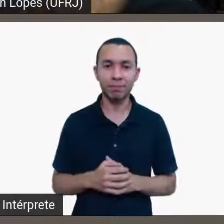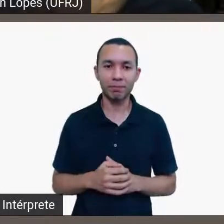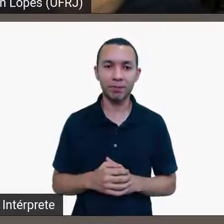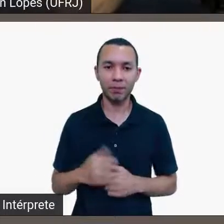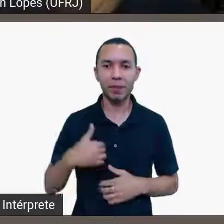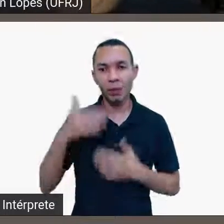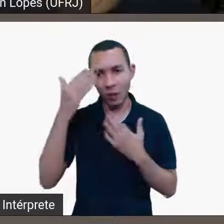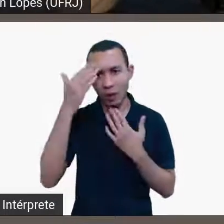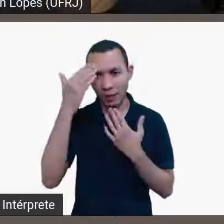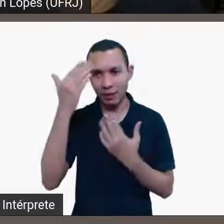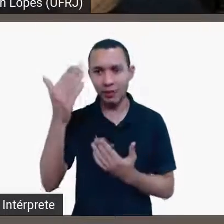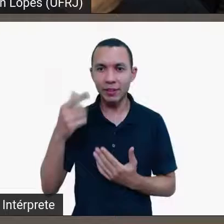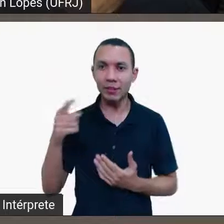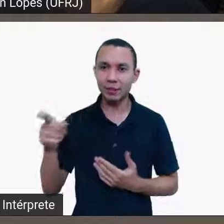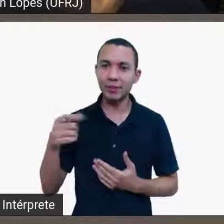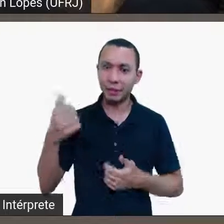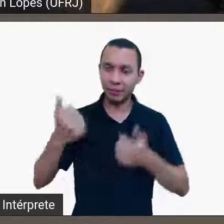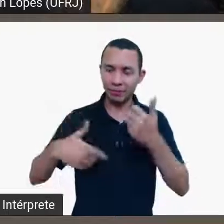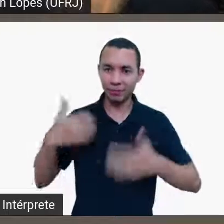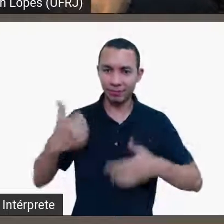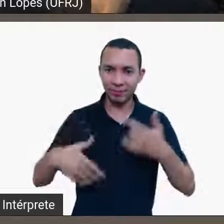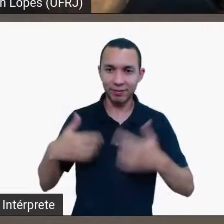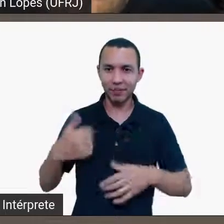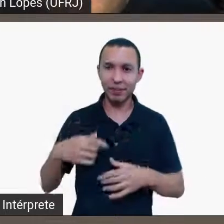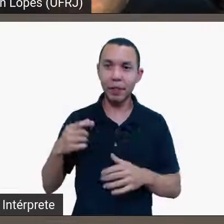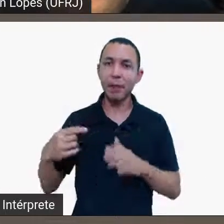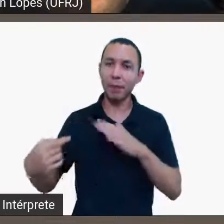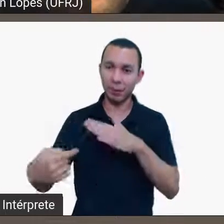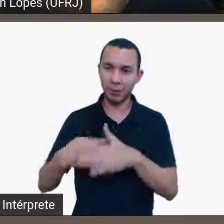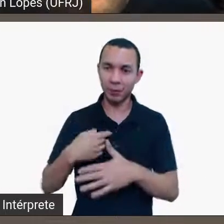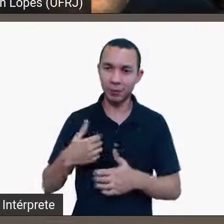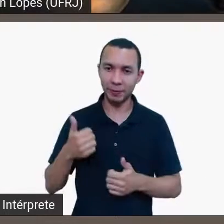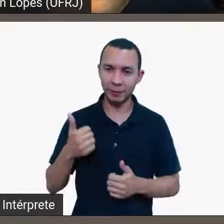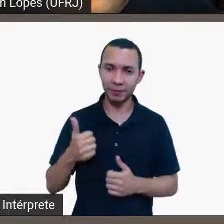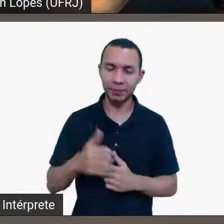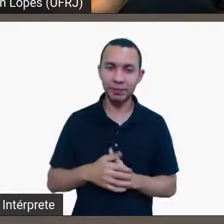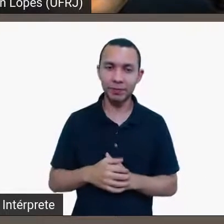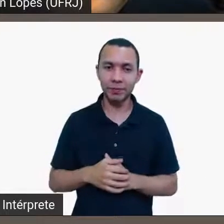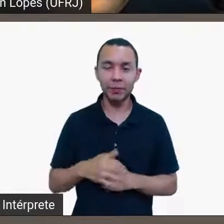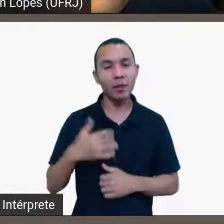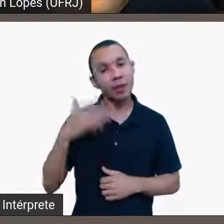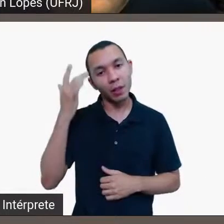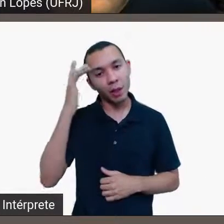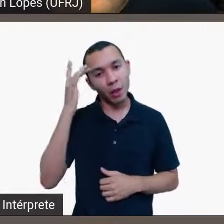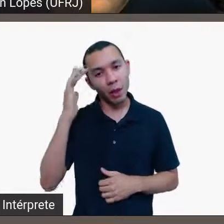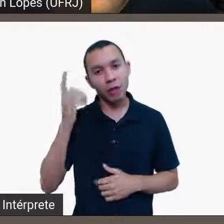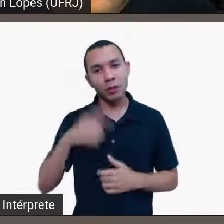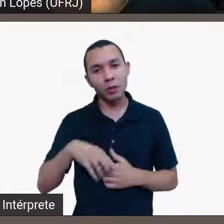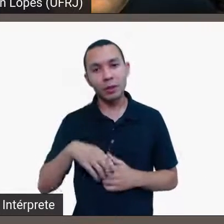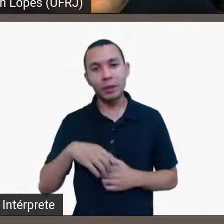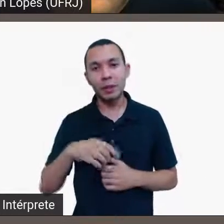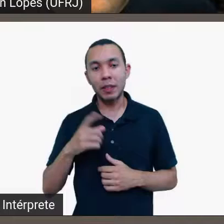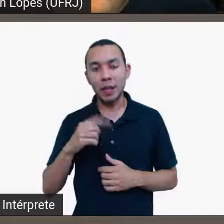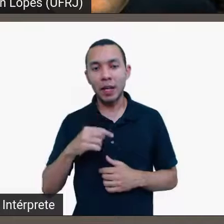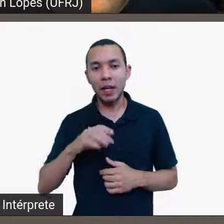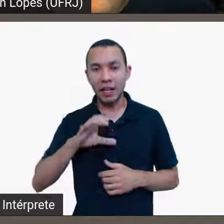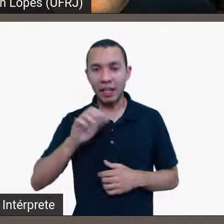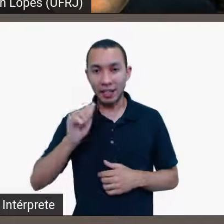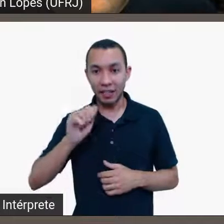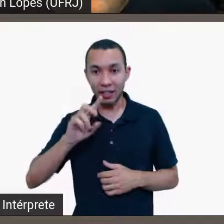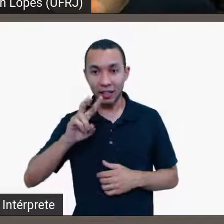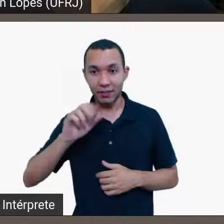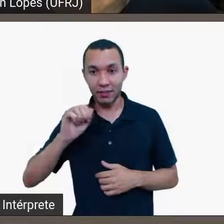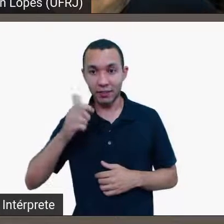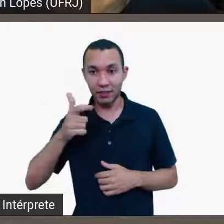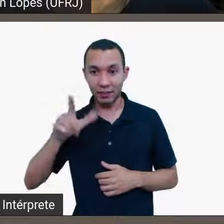agradeço o comentário, pergunta. Eu acho que essa dinâmica da cavação,